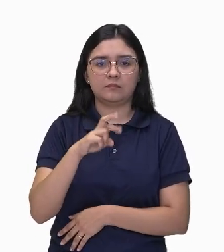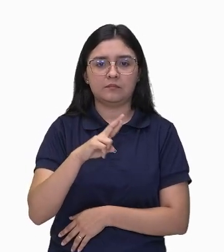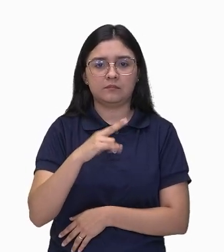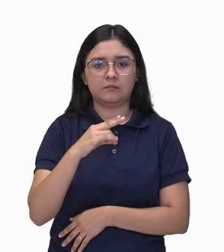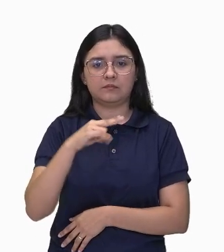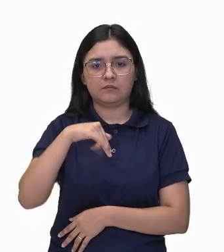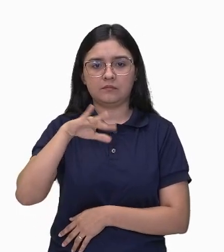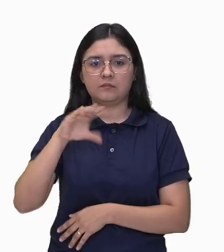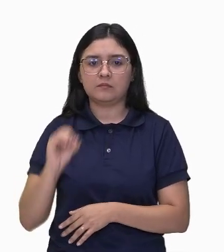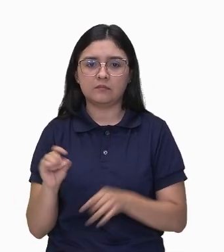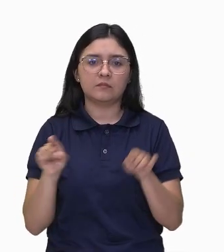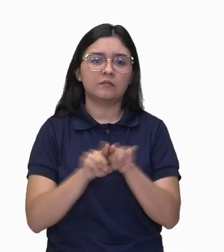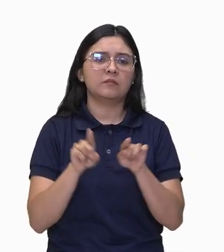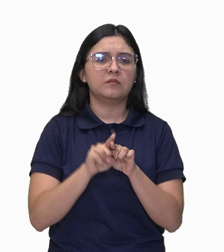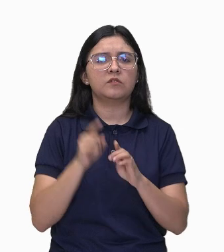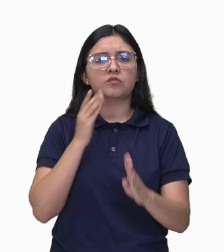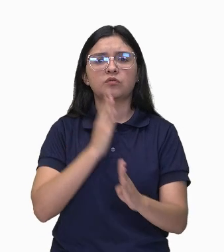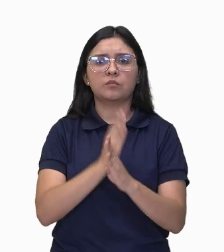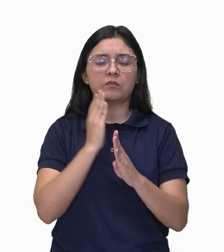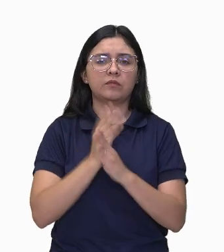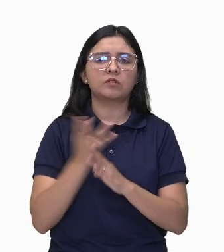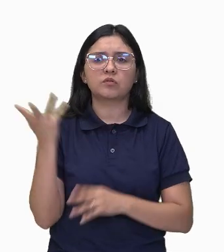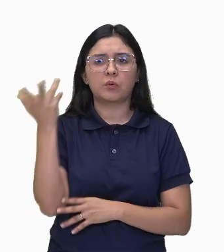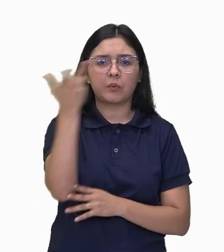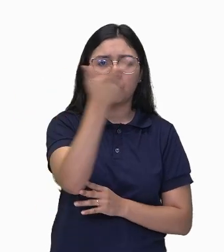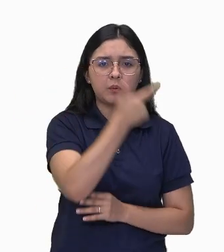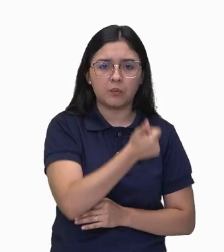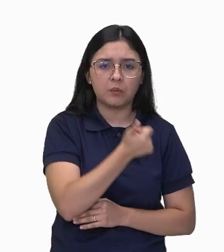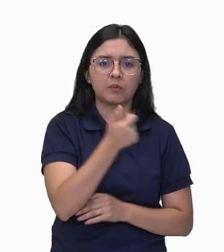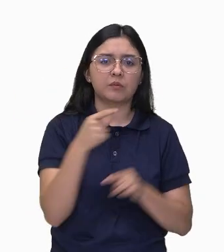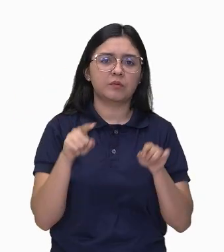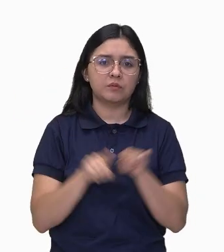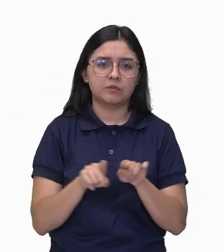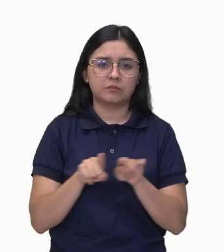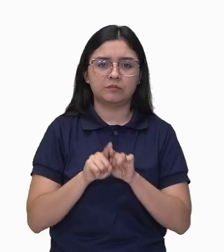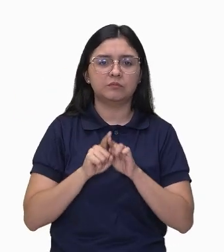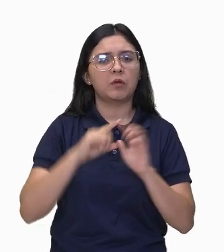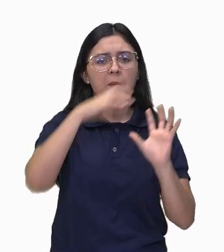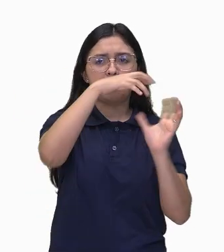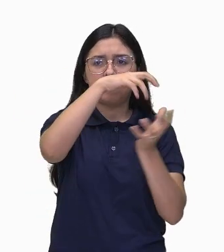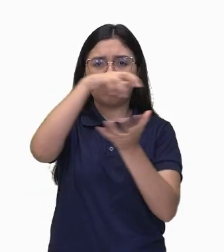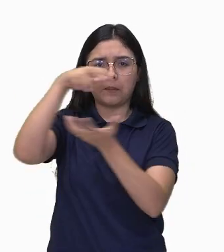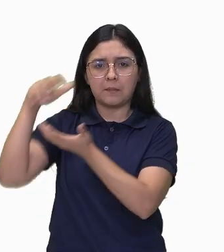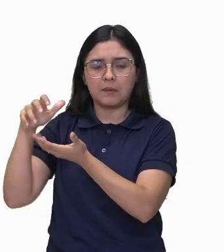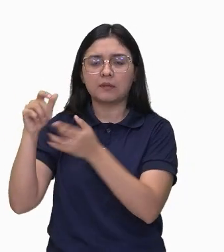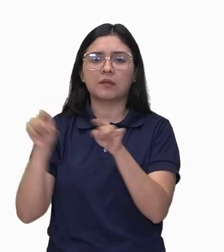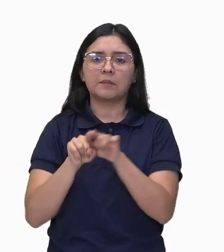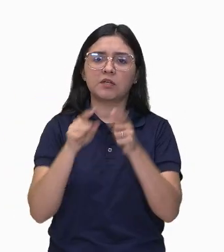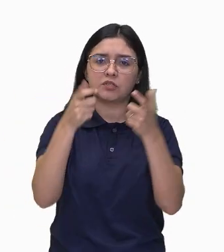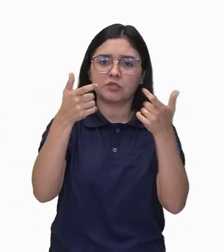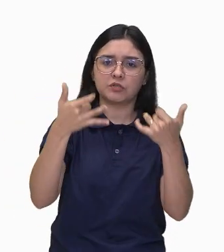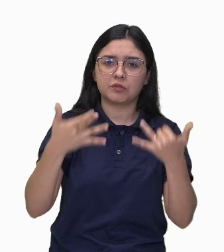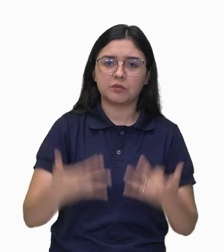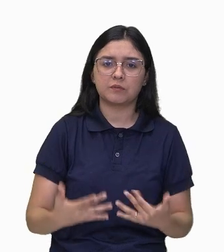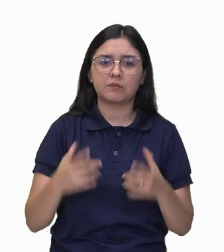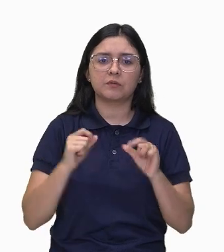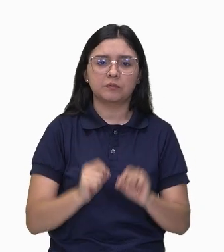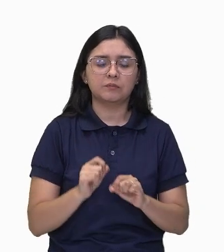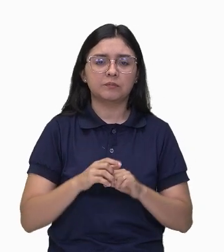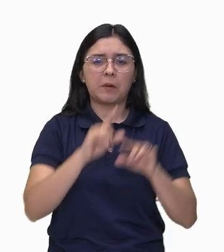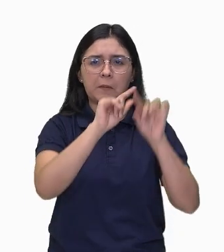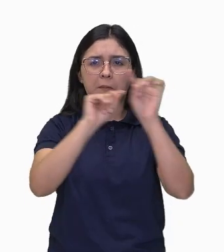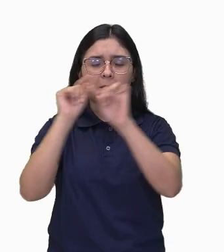Saturno, as manchas solares, os satélites de Júpiter e descreveu a Via Láctea. Foi perseguido